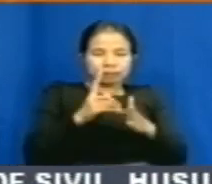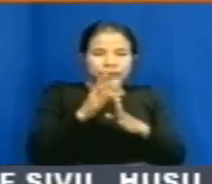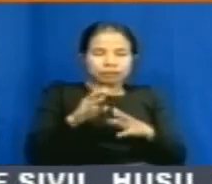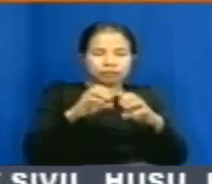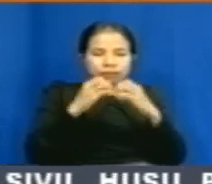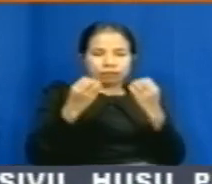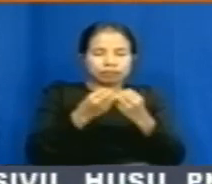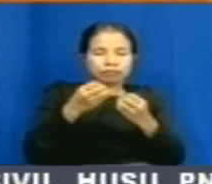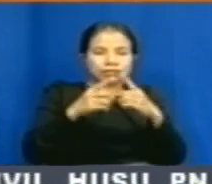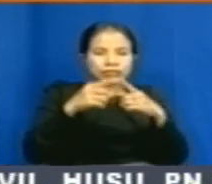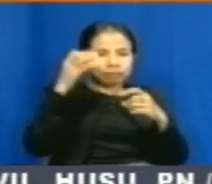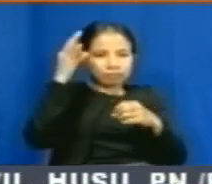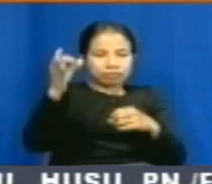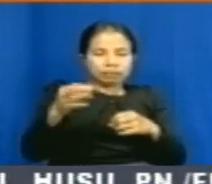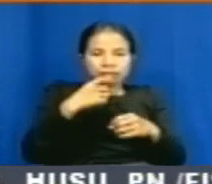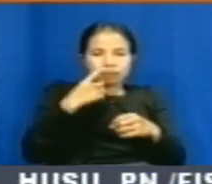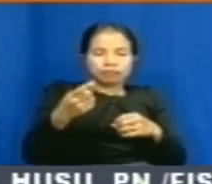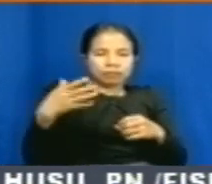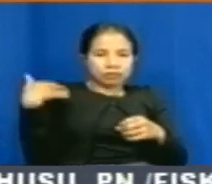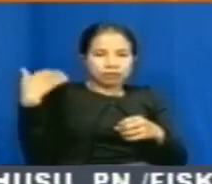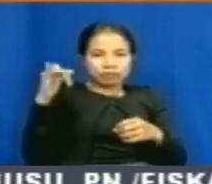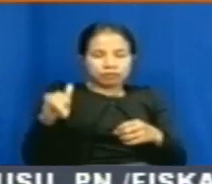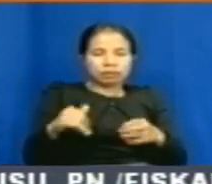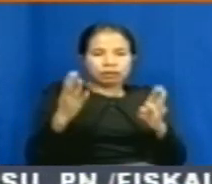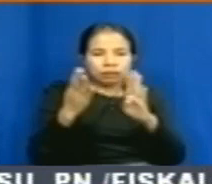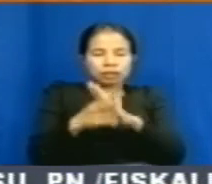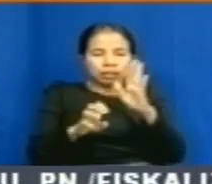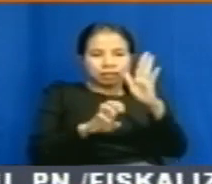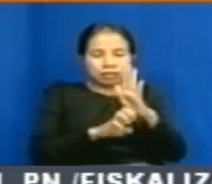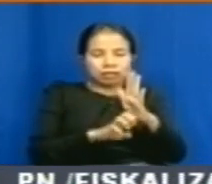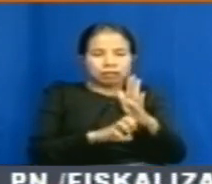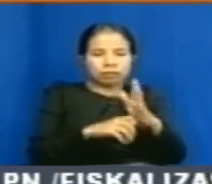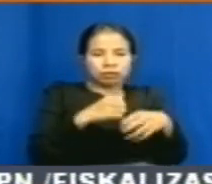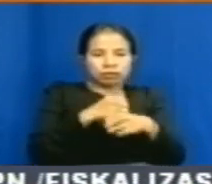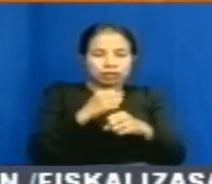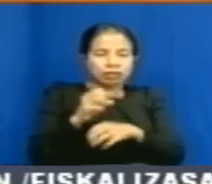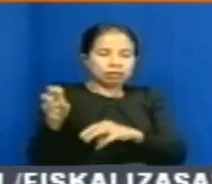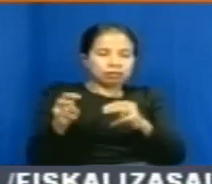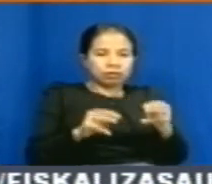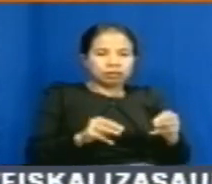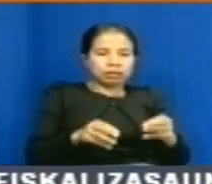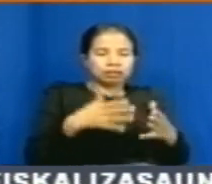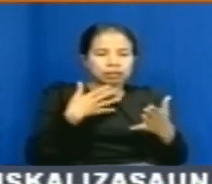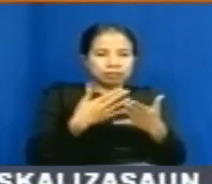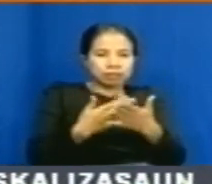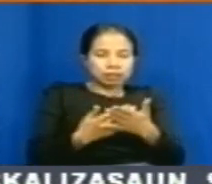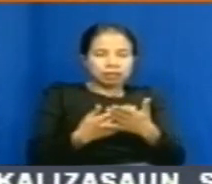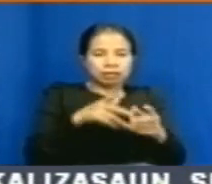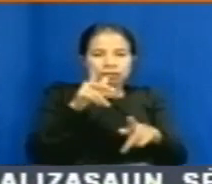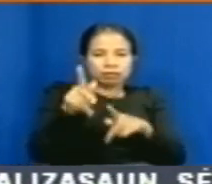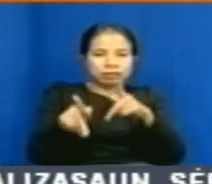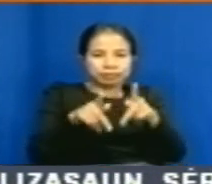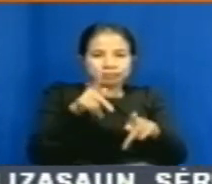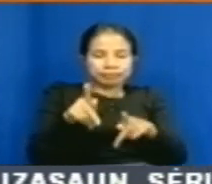Diretor ao Enzeba Futuro apela para jovens ser a tua inspirador, onde ralou mudança positiva e a